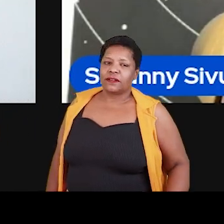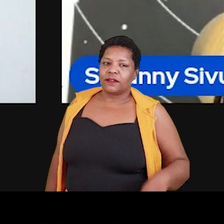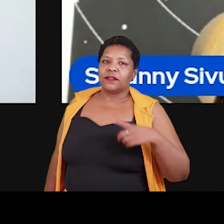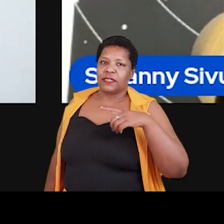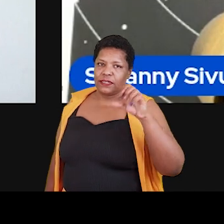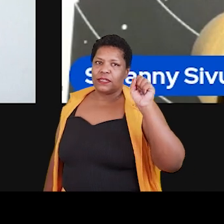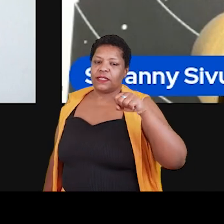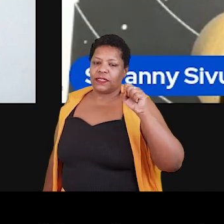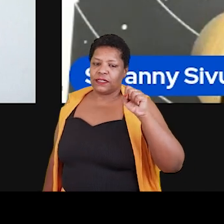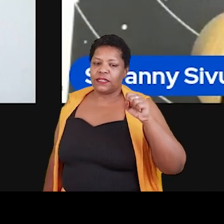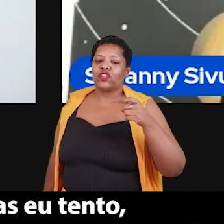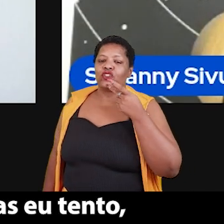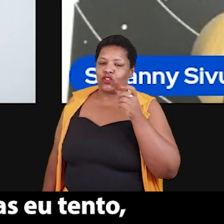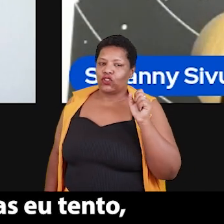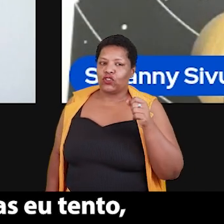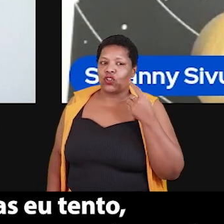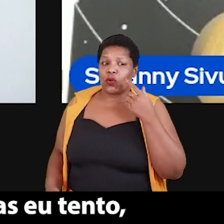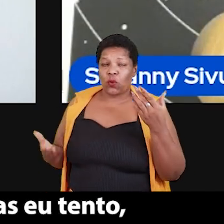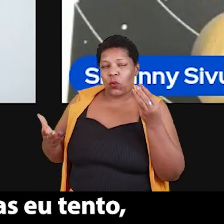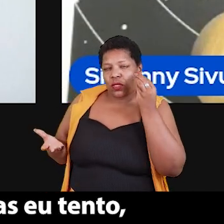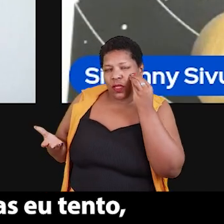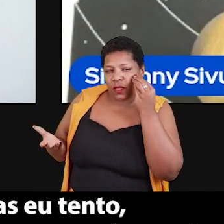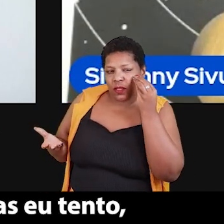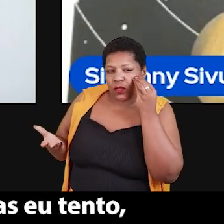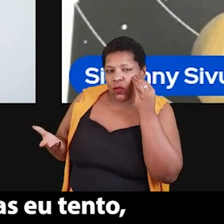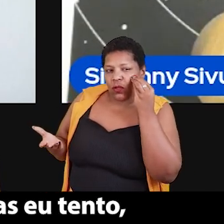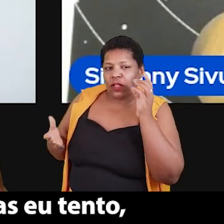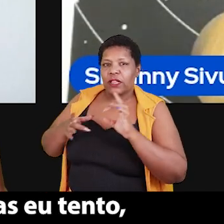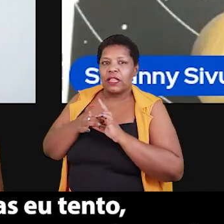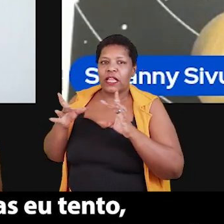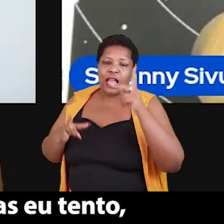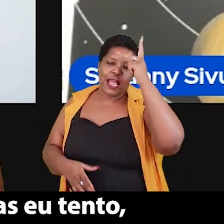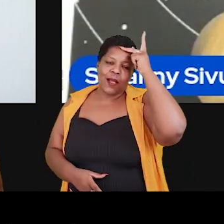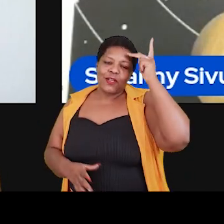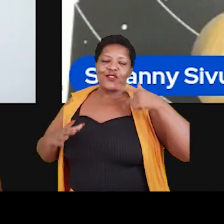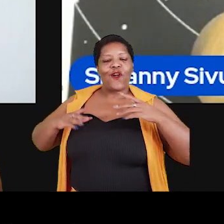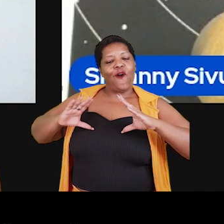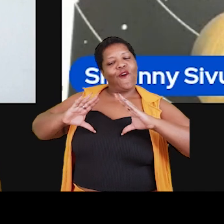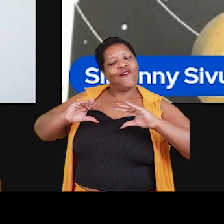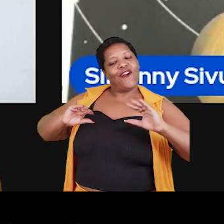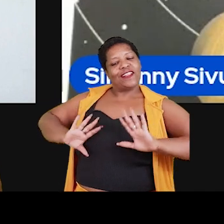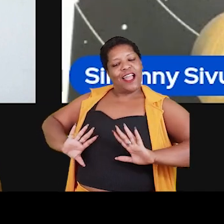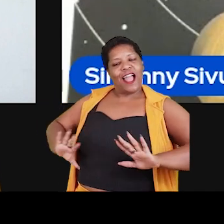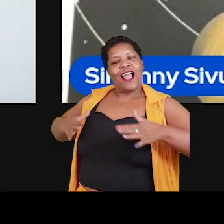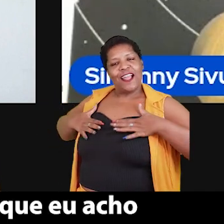exato. É bem isso, assim. Mas eu tento deixar as pessoas muito confortáveis, sabe,